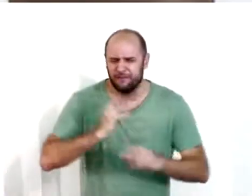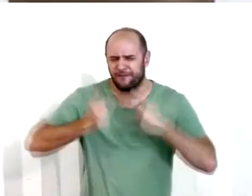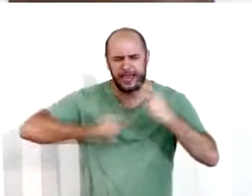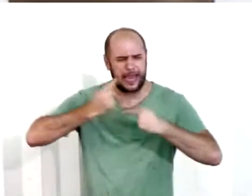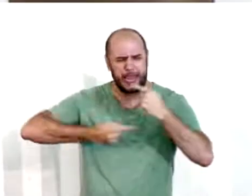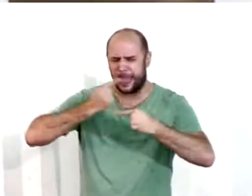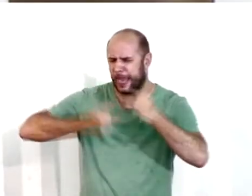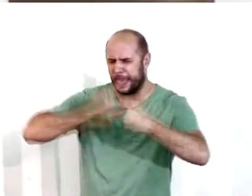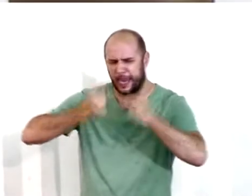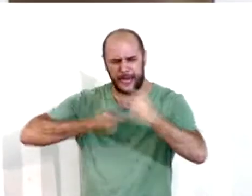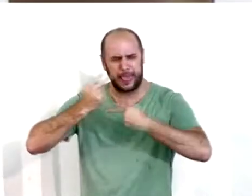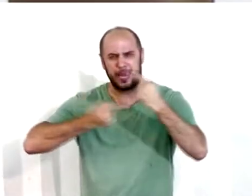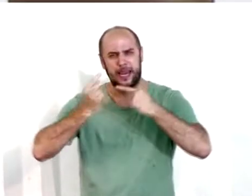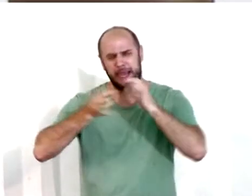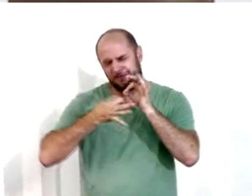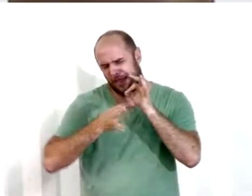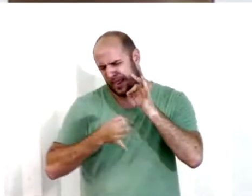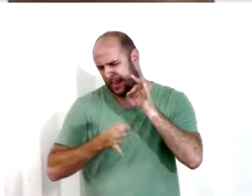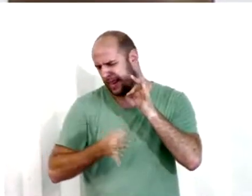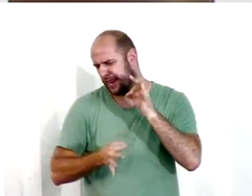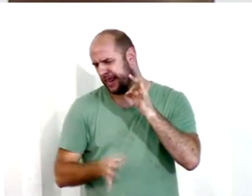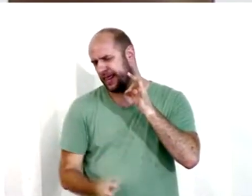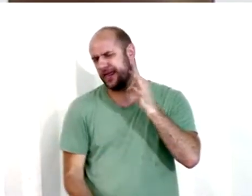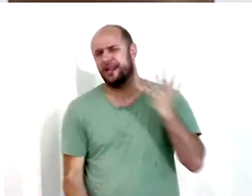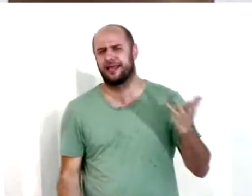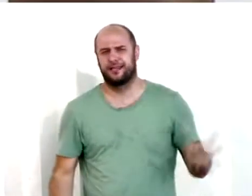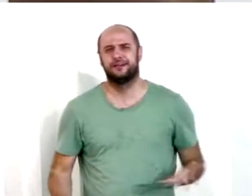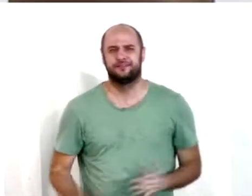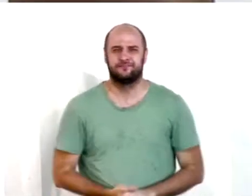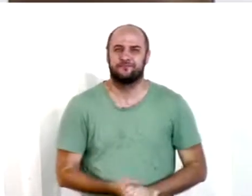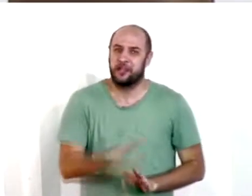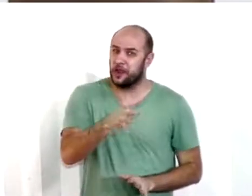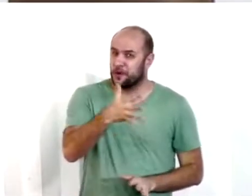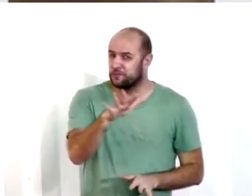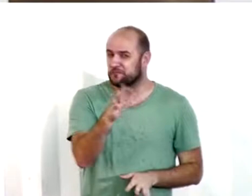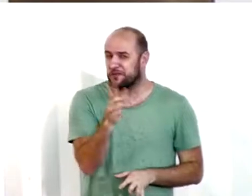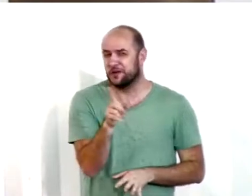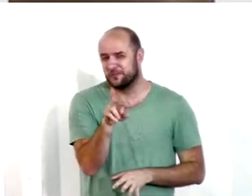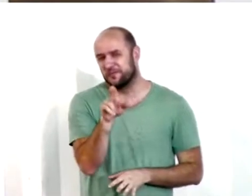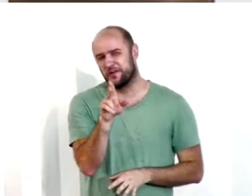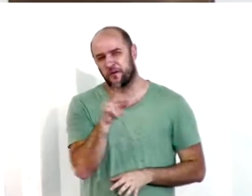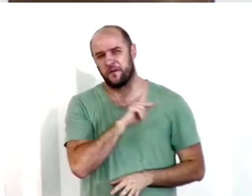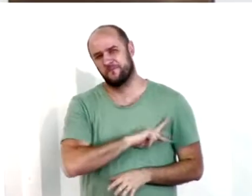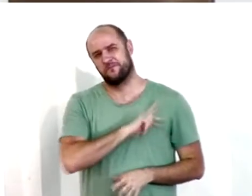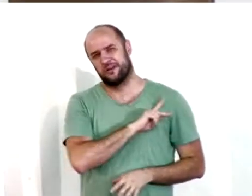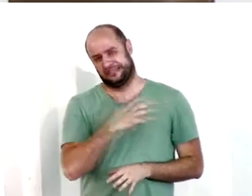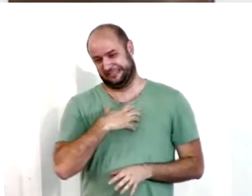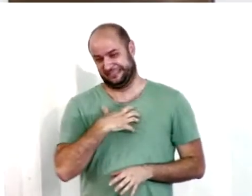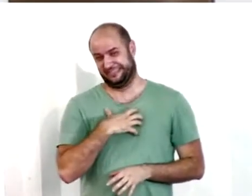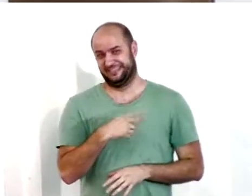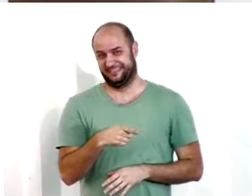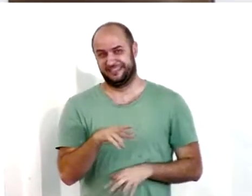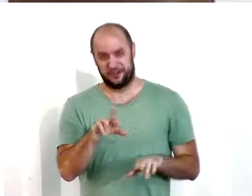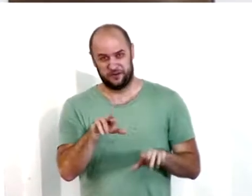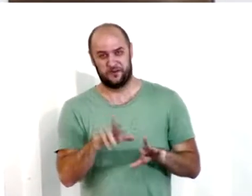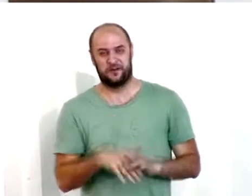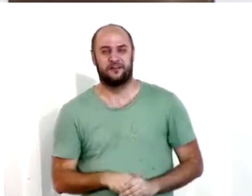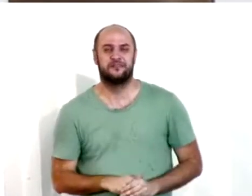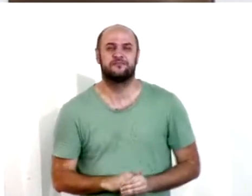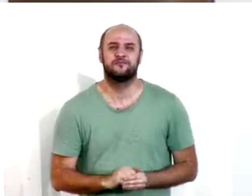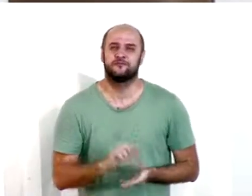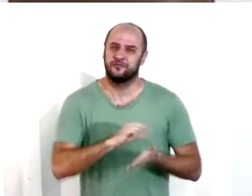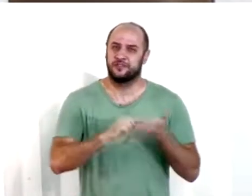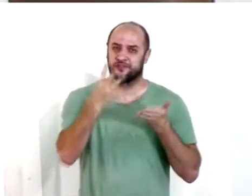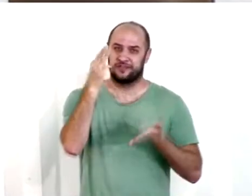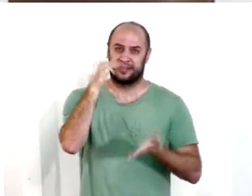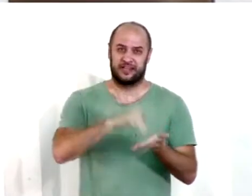disparada, ela não para, ela vai falando, vai falando, vai falando, vai falando. É mais ou menos essa ideia na sentença que nós temos aqui dos versículos de 3 a